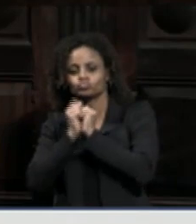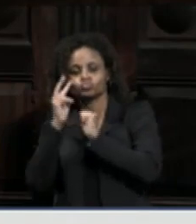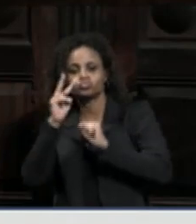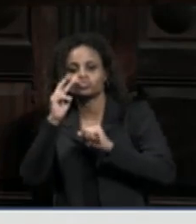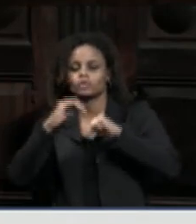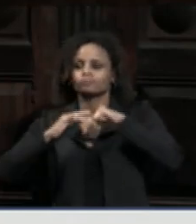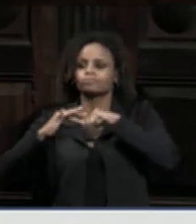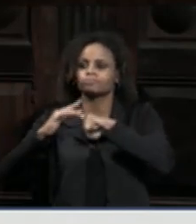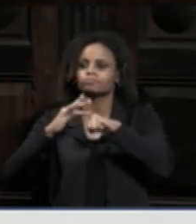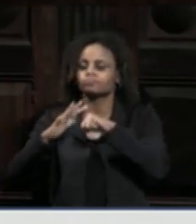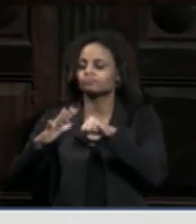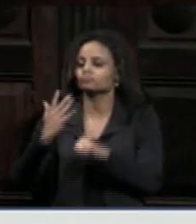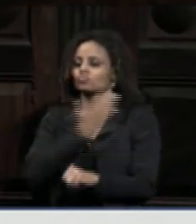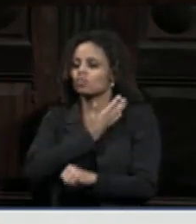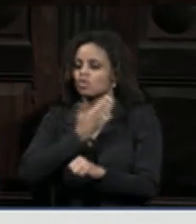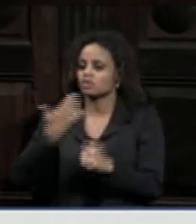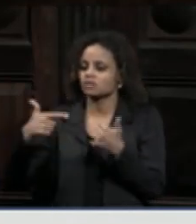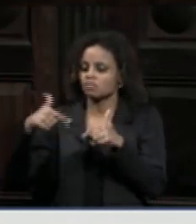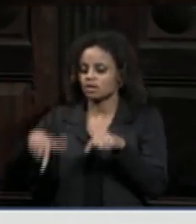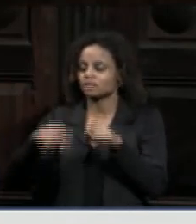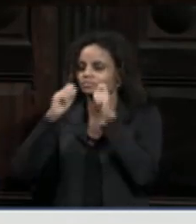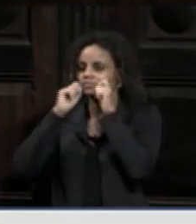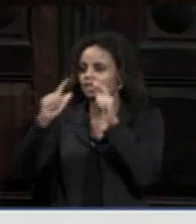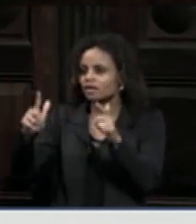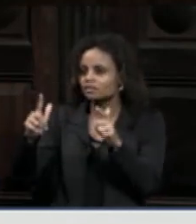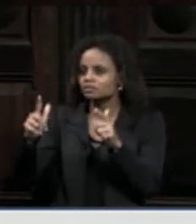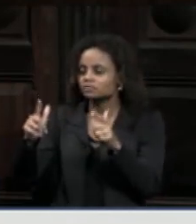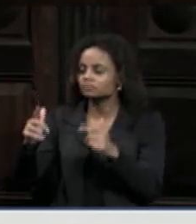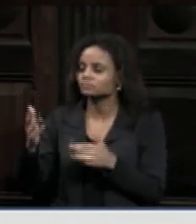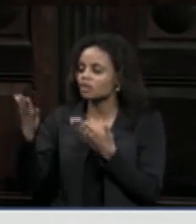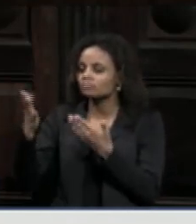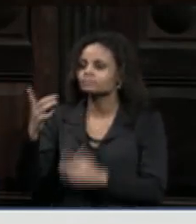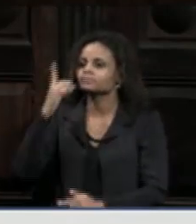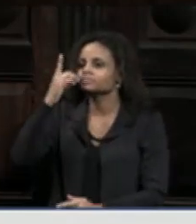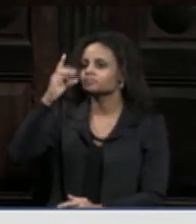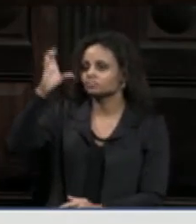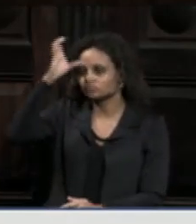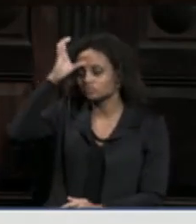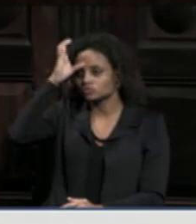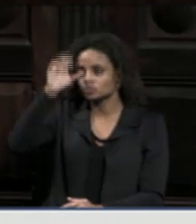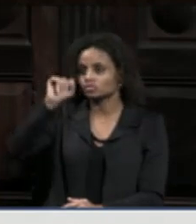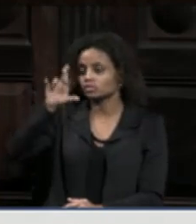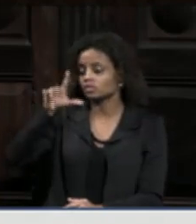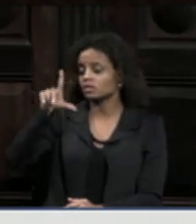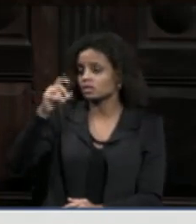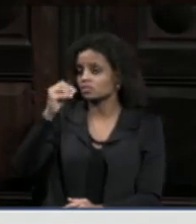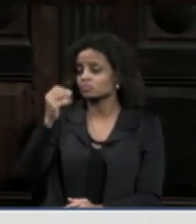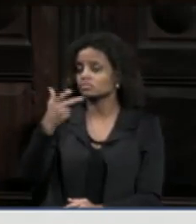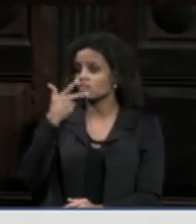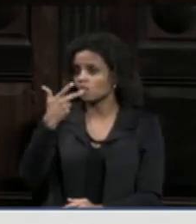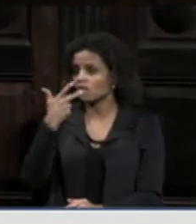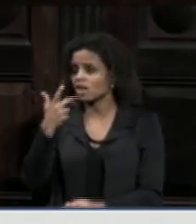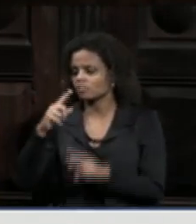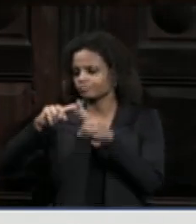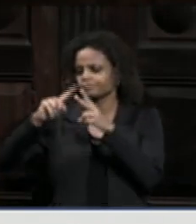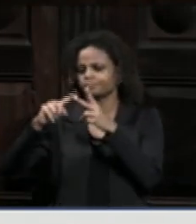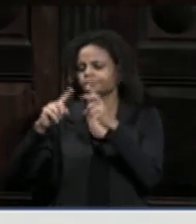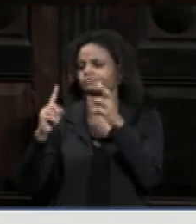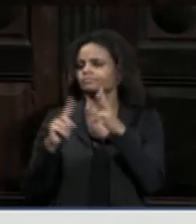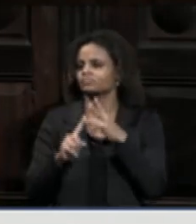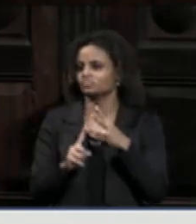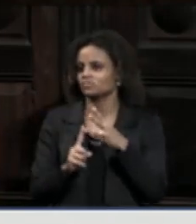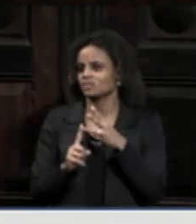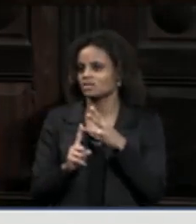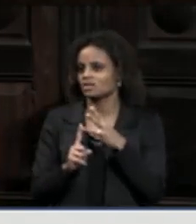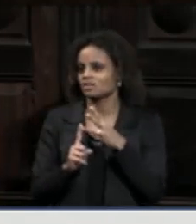colegas de trabalho aqui da casa. Deputado Tio Carlos, eu vou fazer 3 brevíssimos apontamentos e me